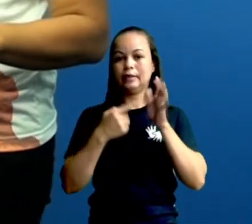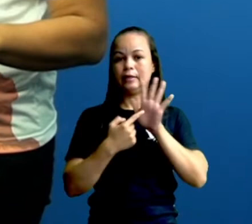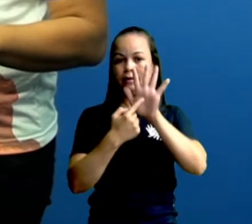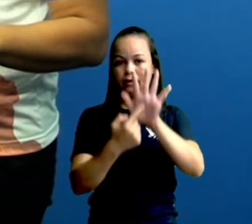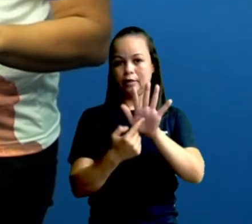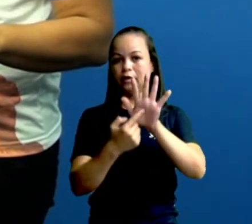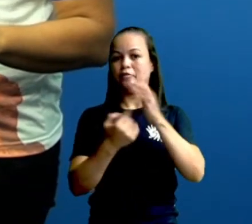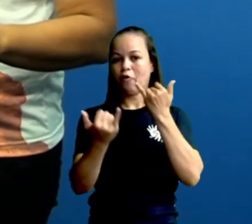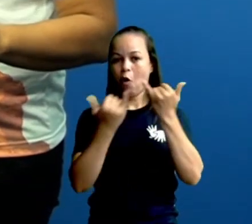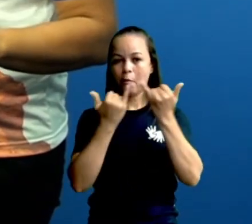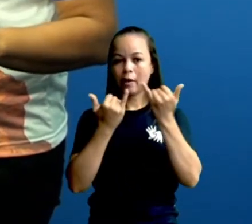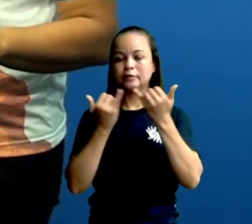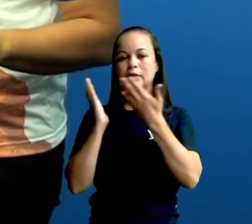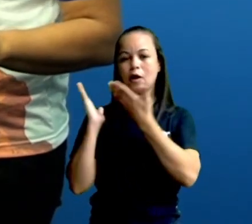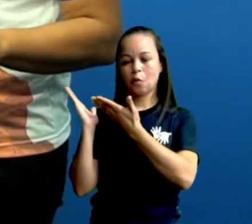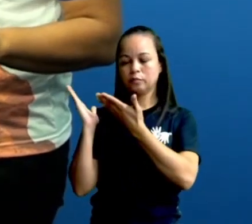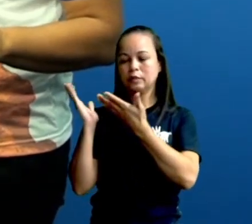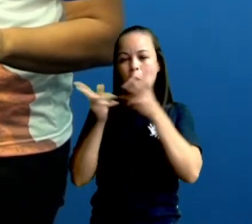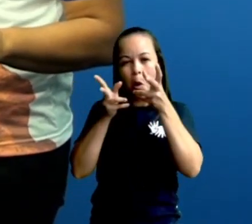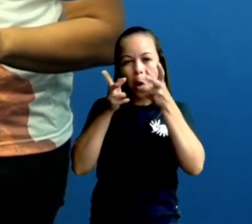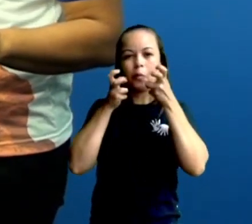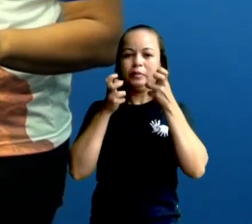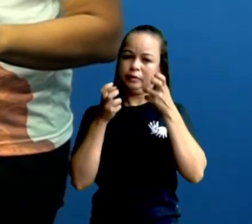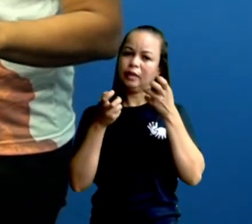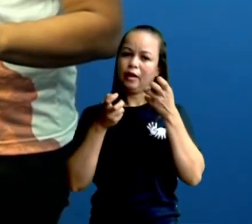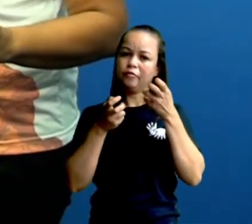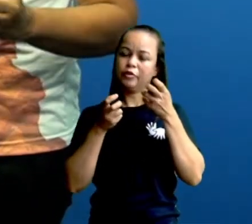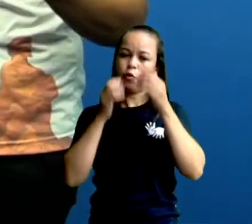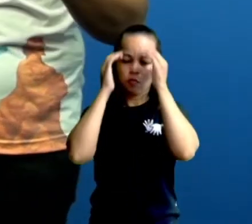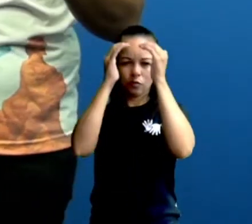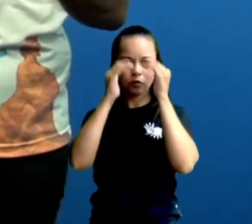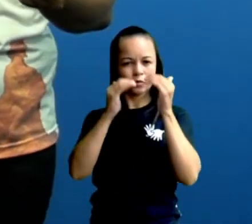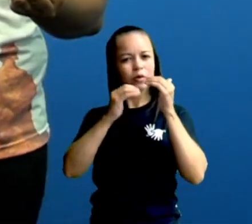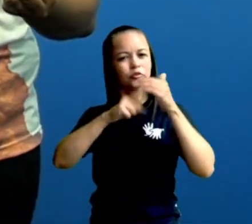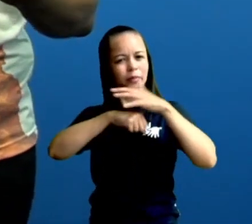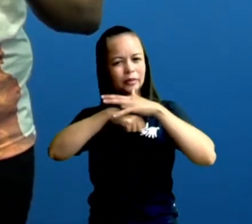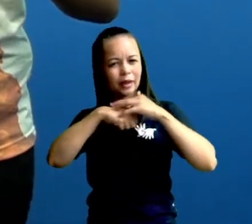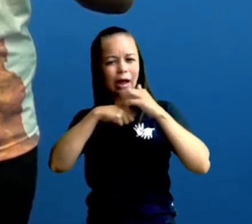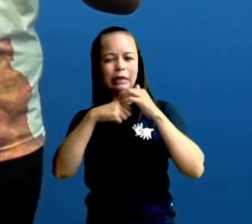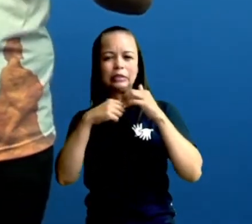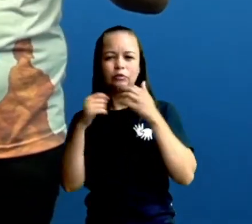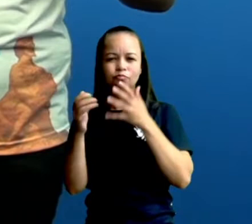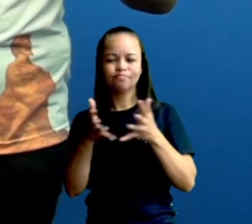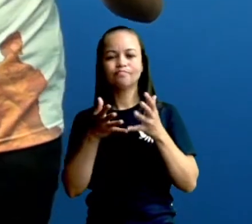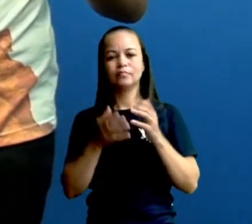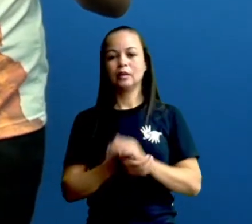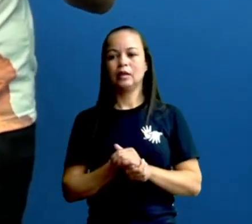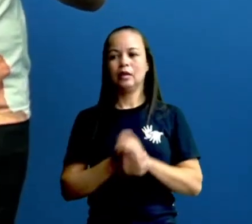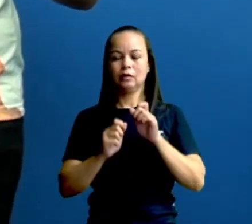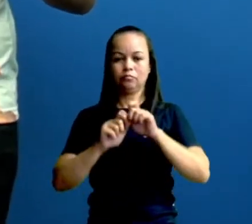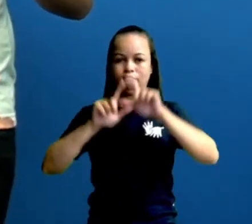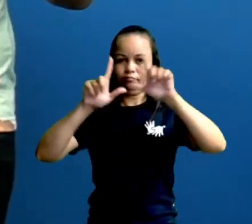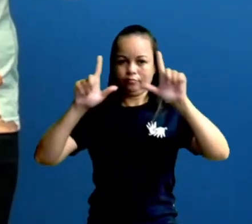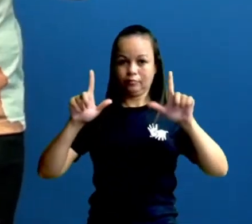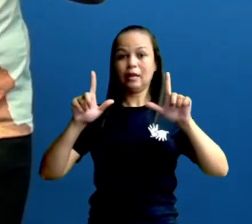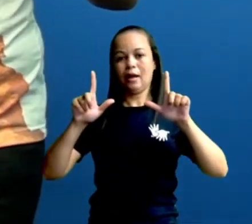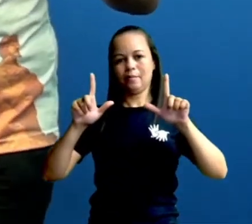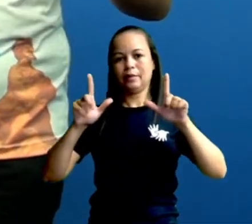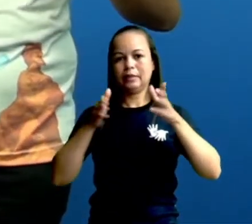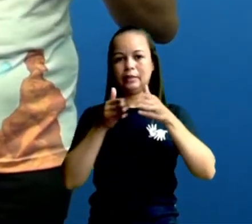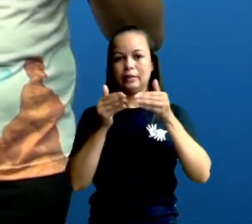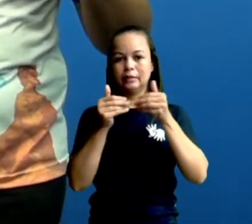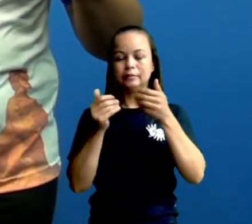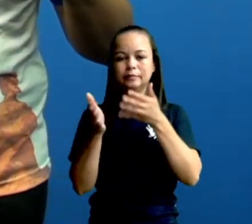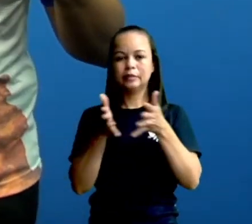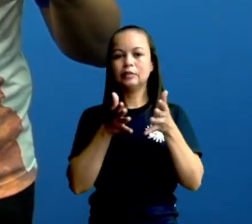atenção de vocês. Não deixa de observar isso aqui com muito respeito, com muito carinho, de forma cara. E eu vou pedir para a produção, mais uma vez, abrir essa imagem.